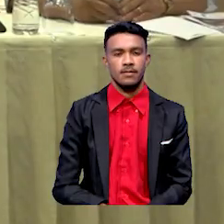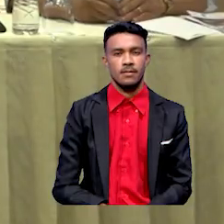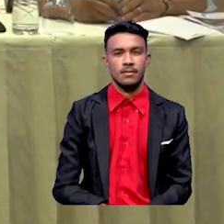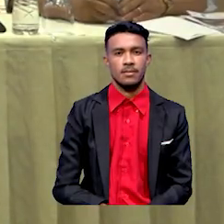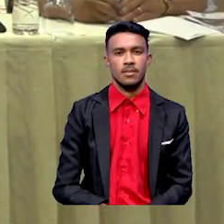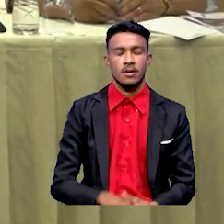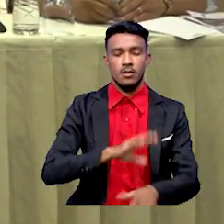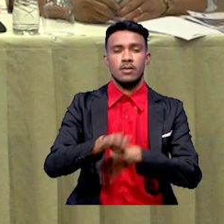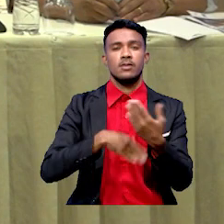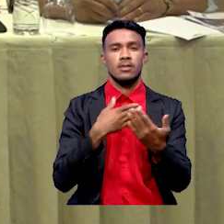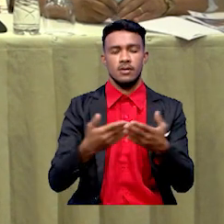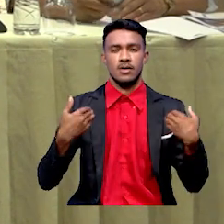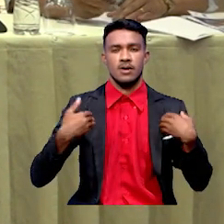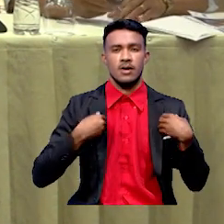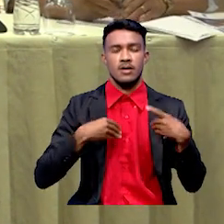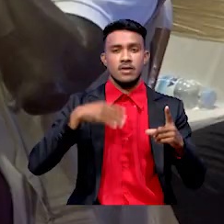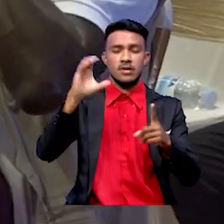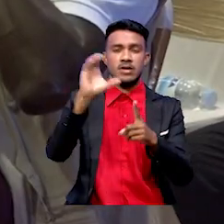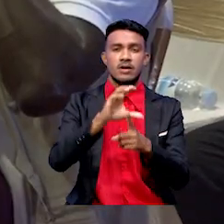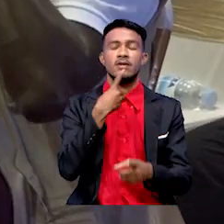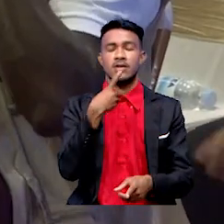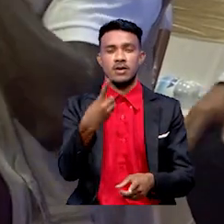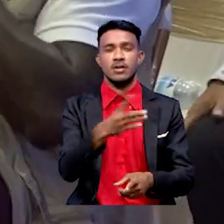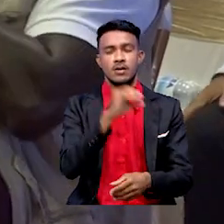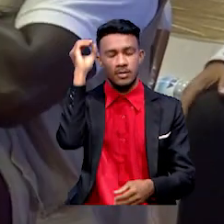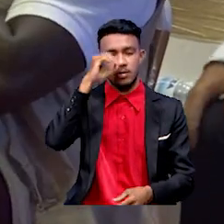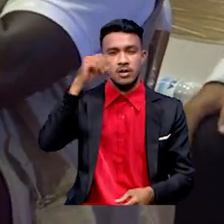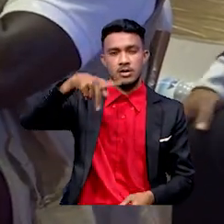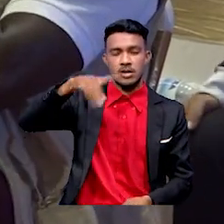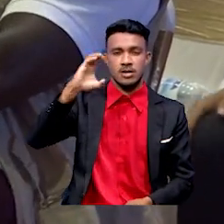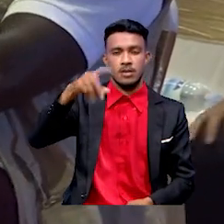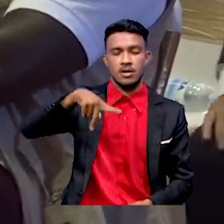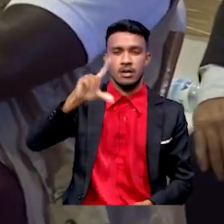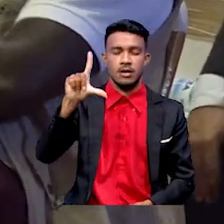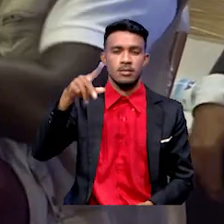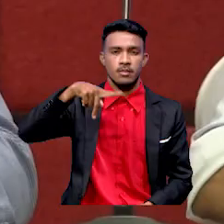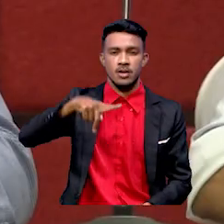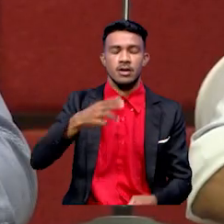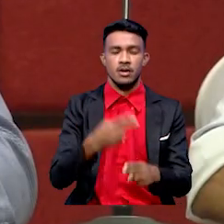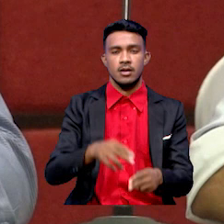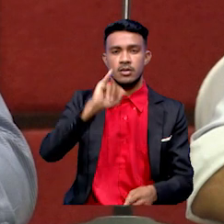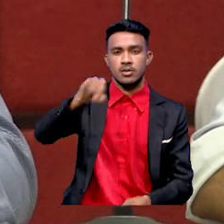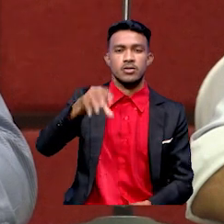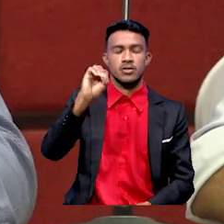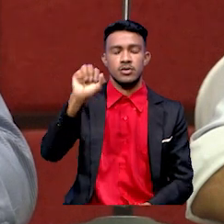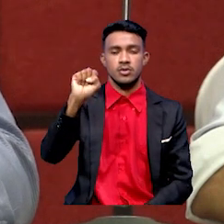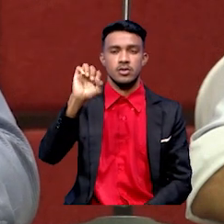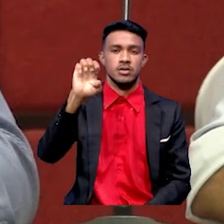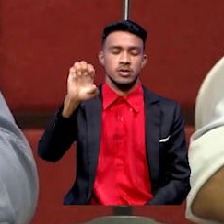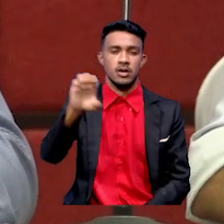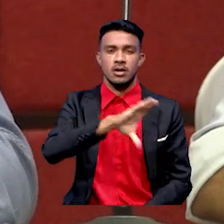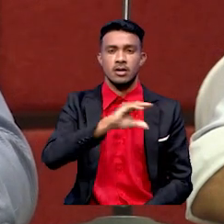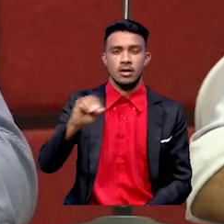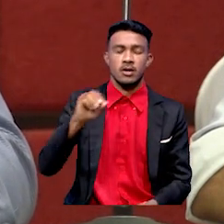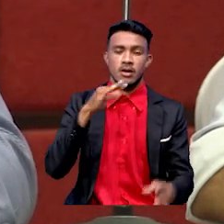Questão Hiracneha Toji, chefe de delegação Missão Observação CPLP, José Guerreiro Alves Primo, lhe conferência para a